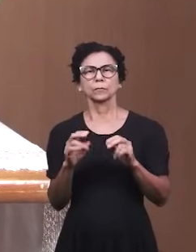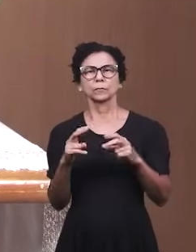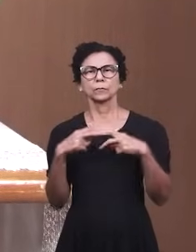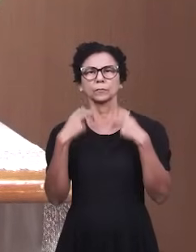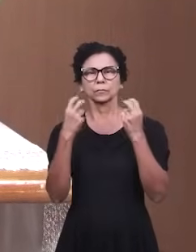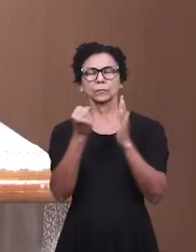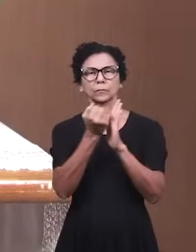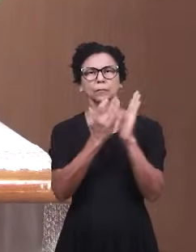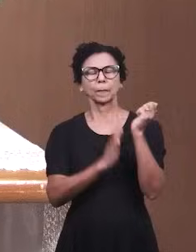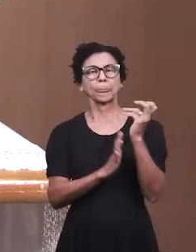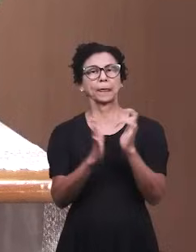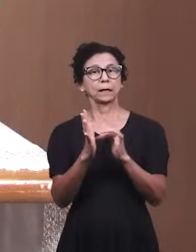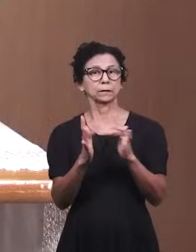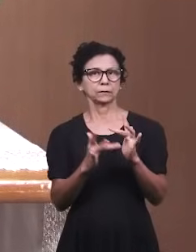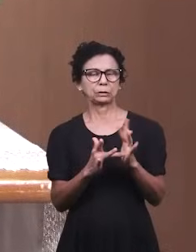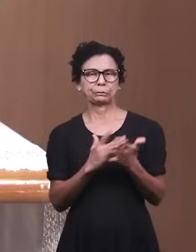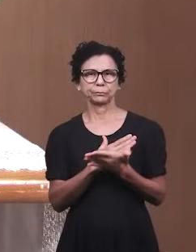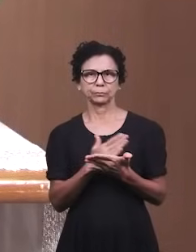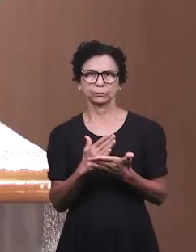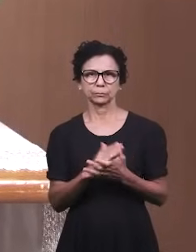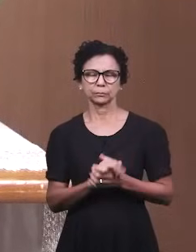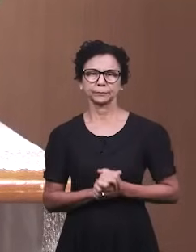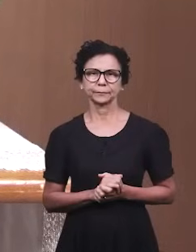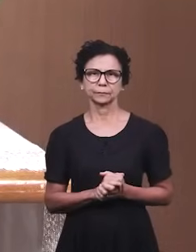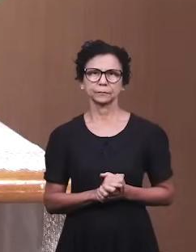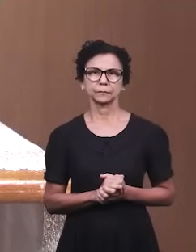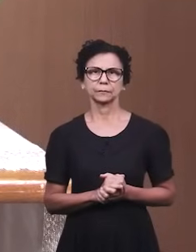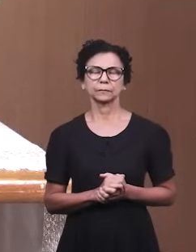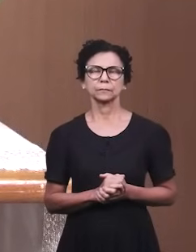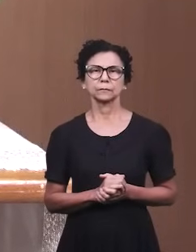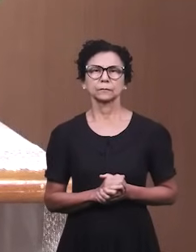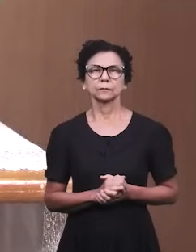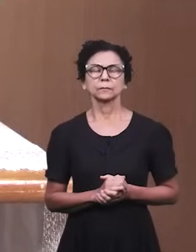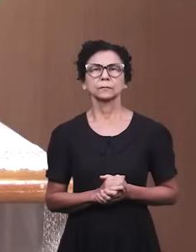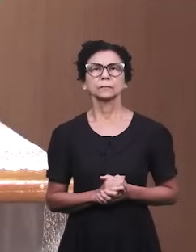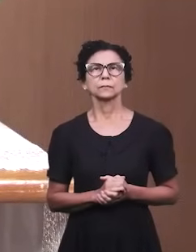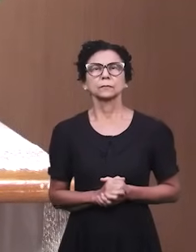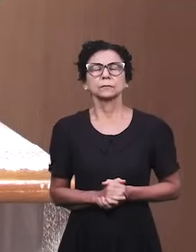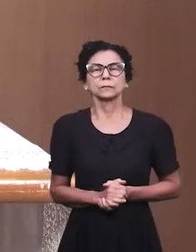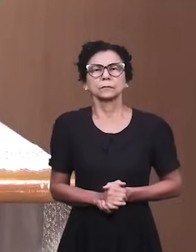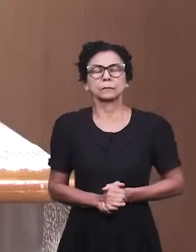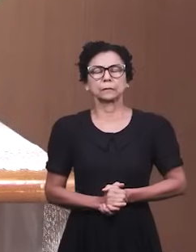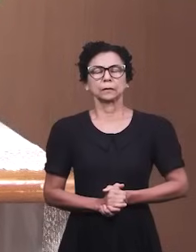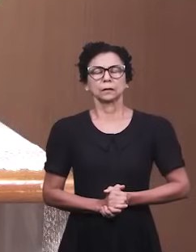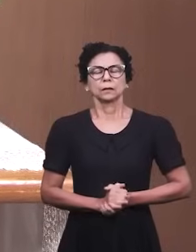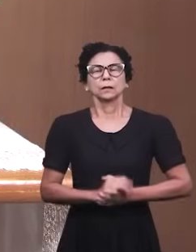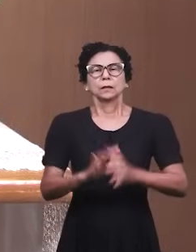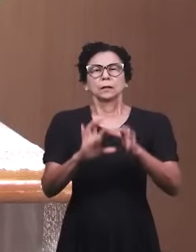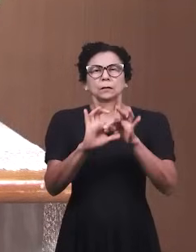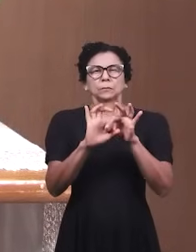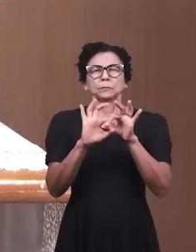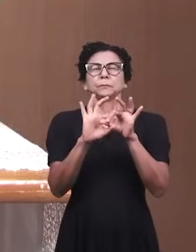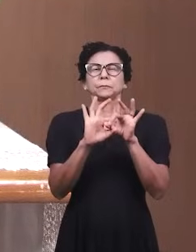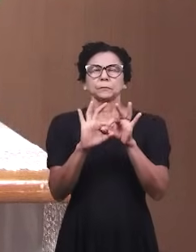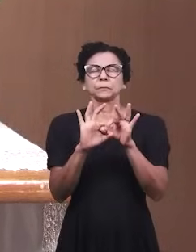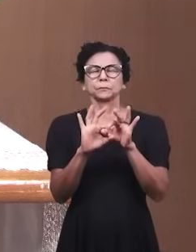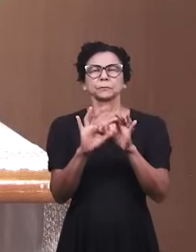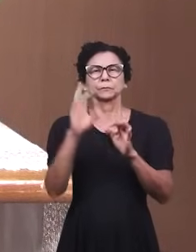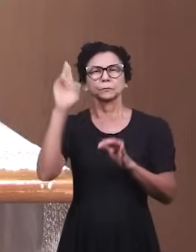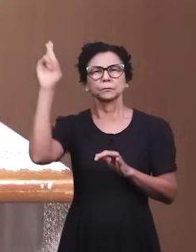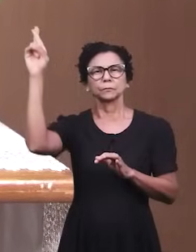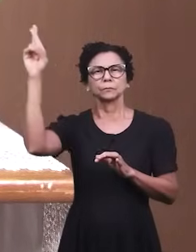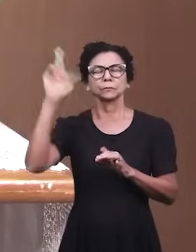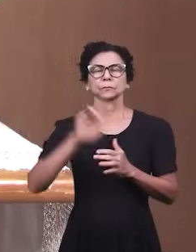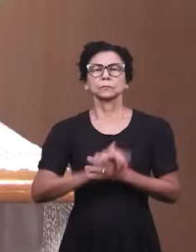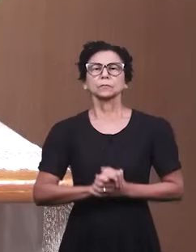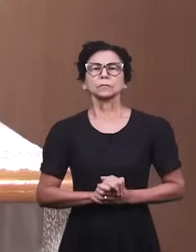de Jesus para darmos início a este culto. Vamos fechar os nossos olhos e estar em comunhão com o Senhor.